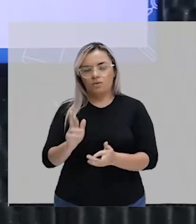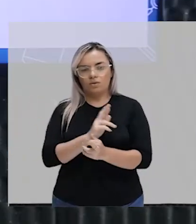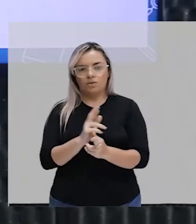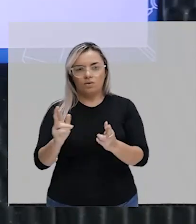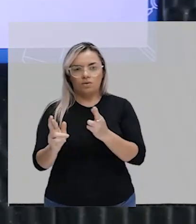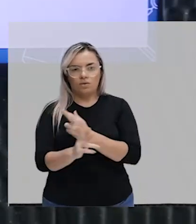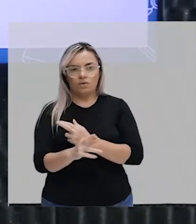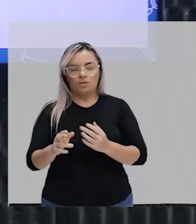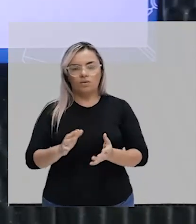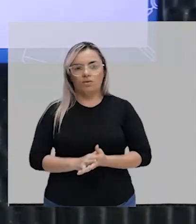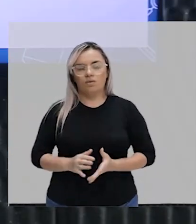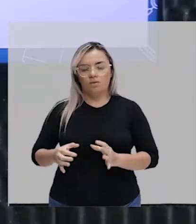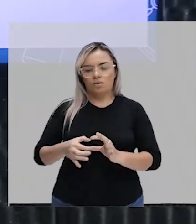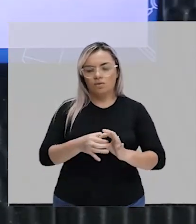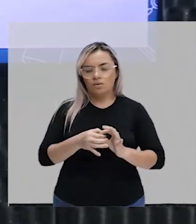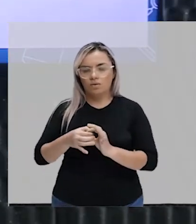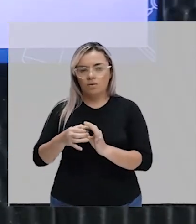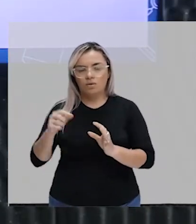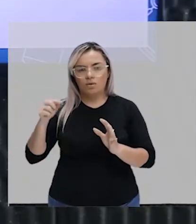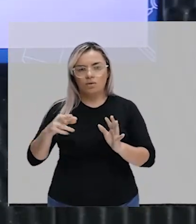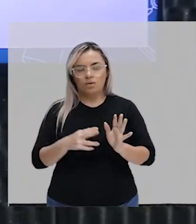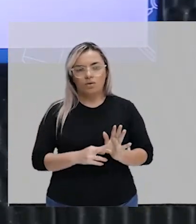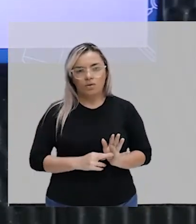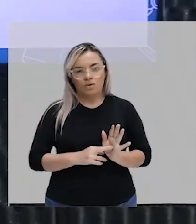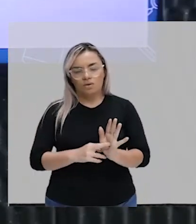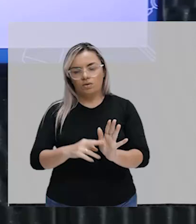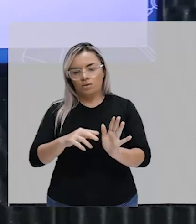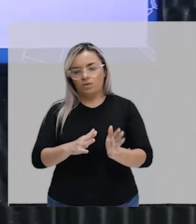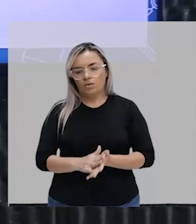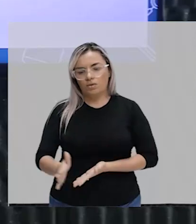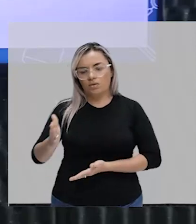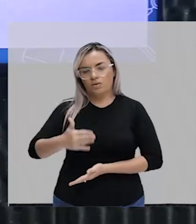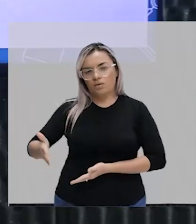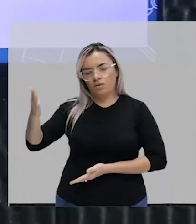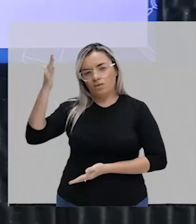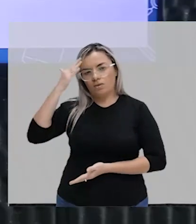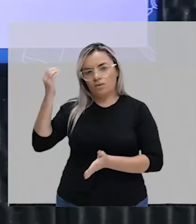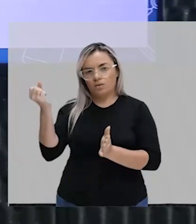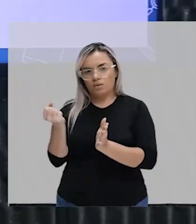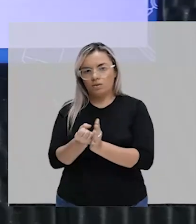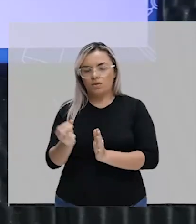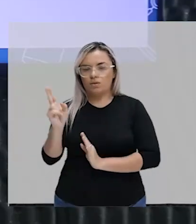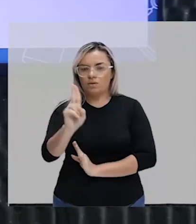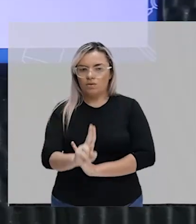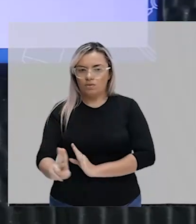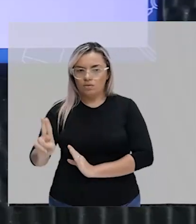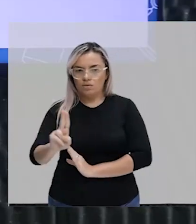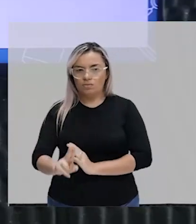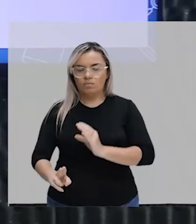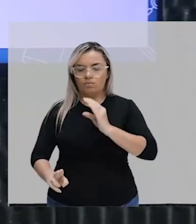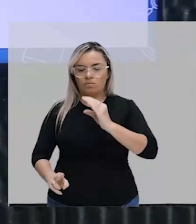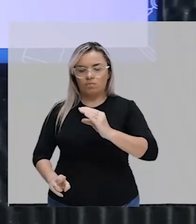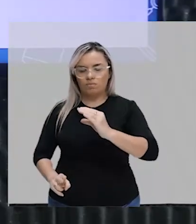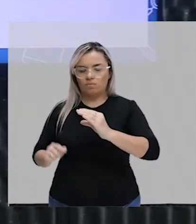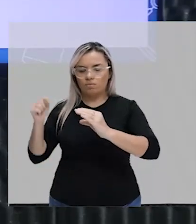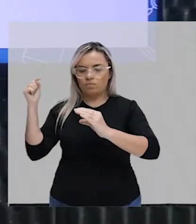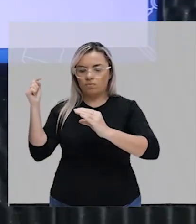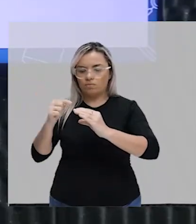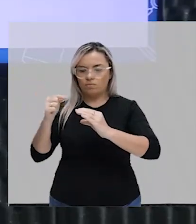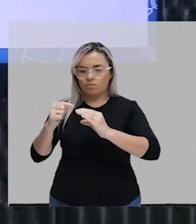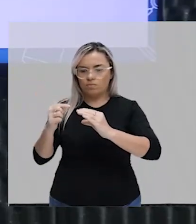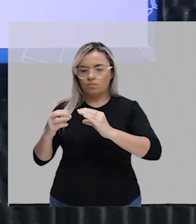essa associação já te dá a entender a simbologia que tu tem que usar. Pronto, tá bom?